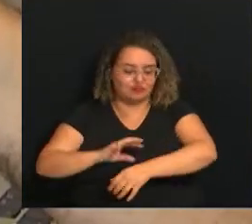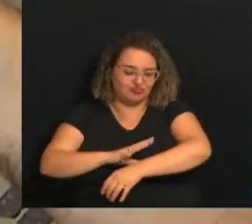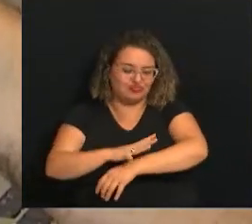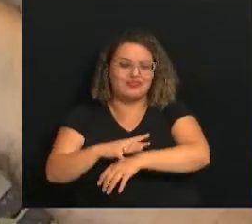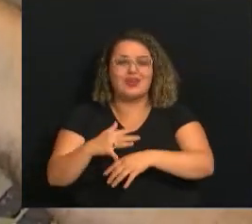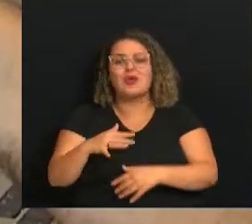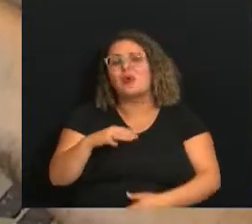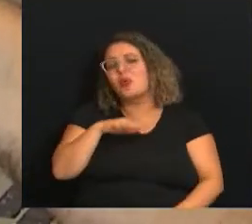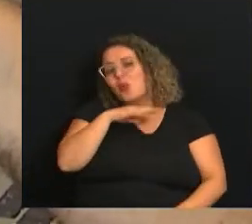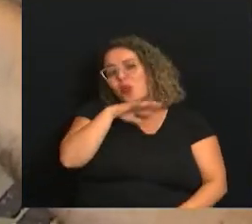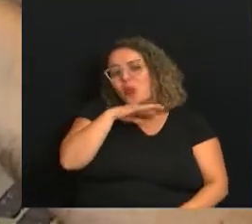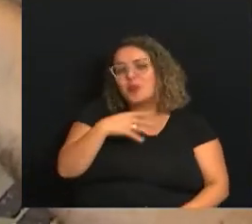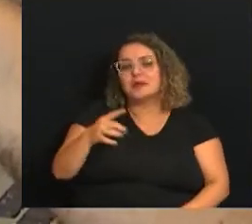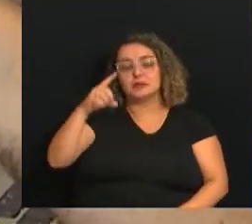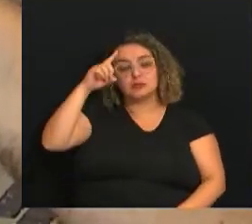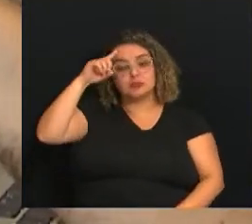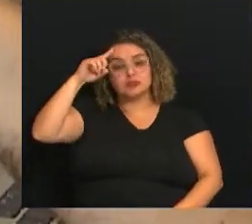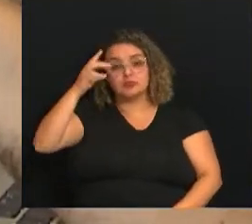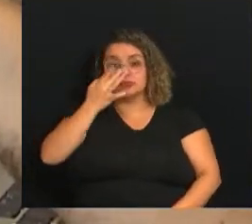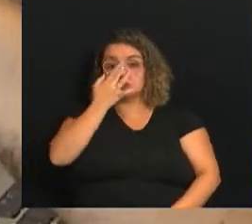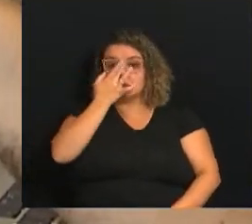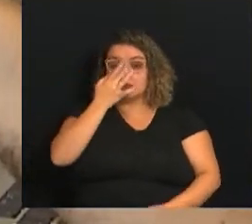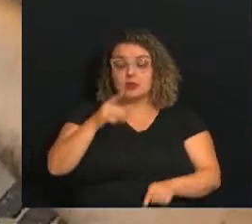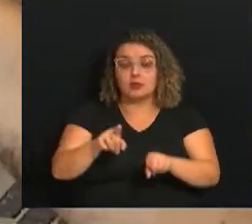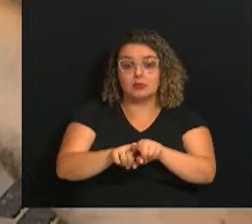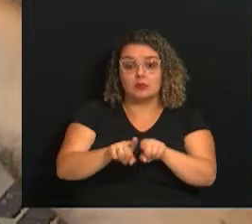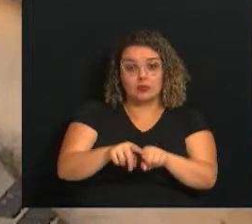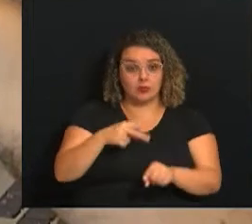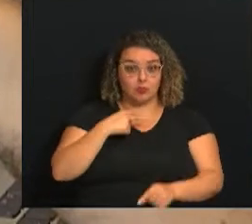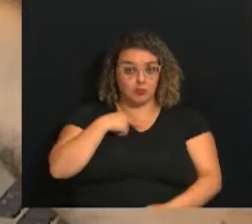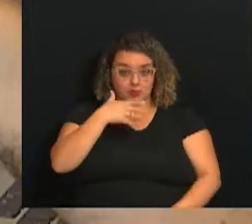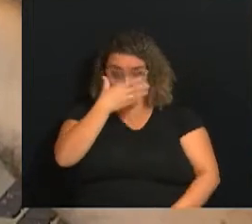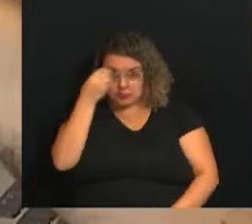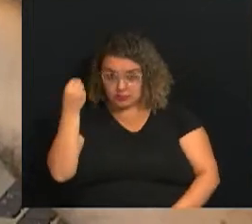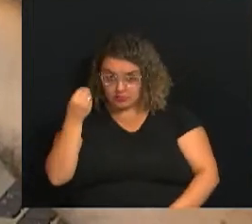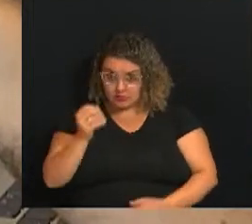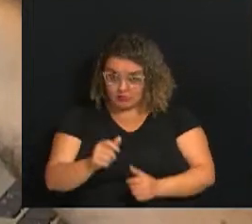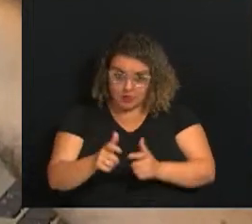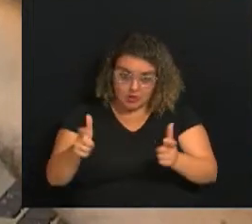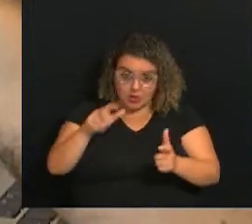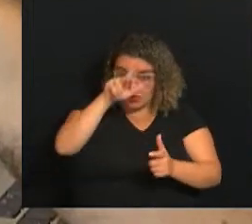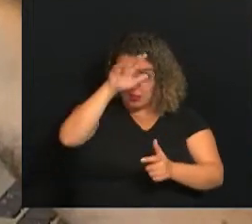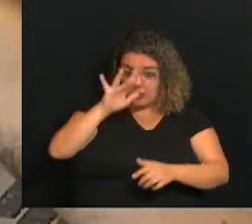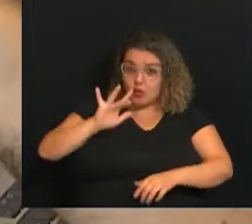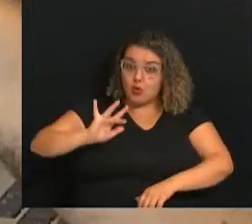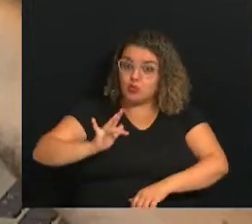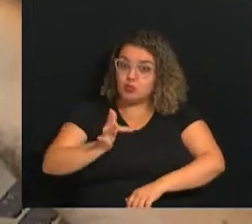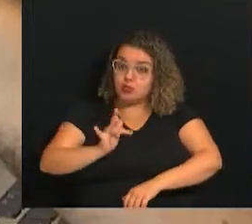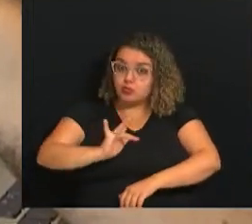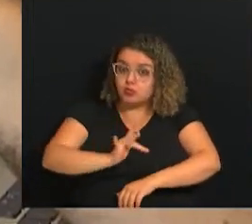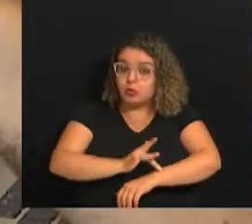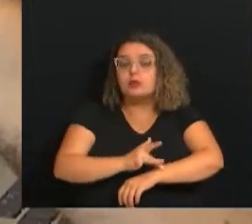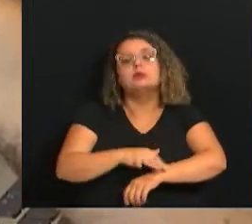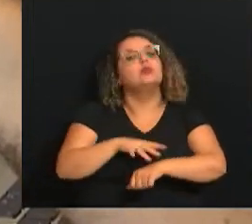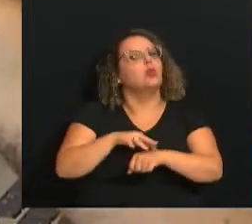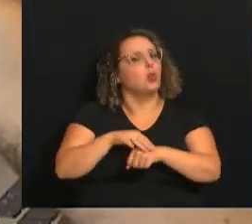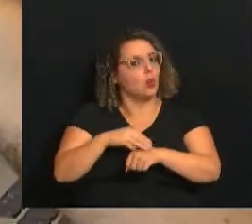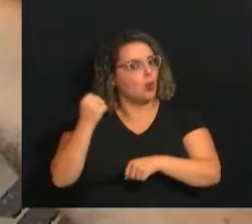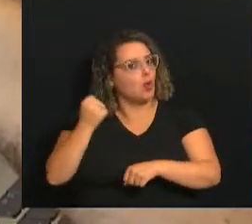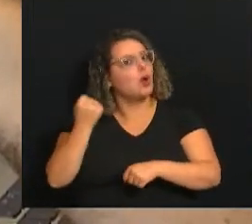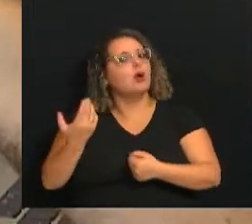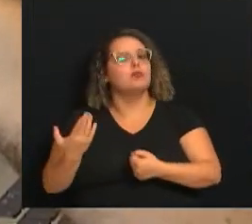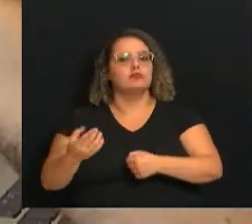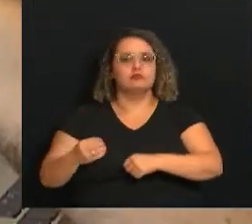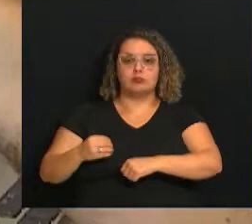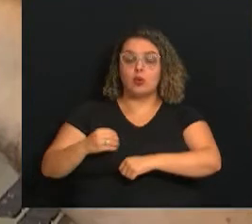no dia a dia, assim como a gente não pode esquecer que muitos desses insetos, como a Aedes aegypti, ele pode transmitir doenças graves, como por exemplo a dengue,